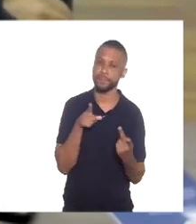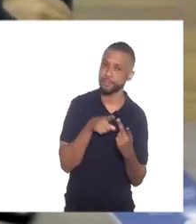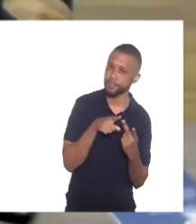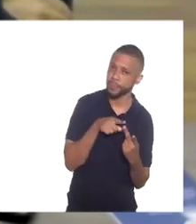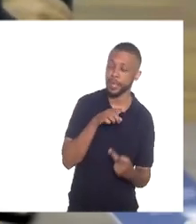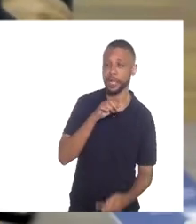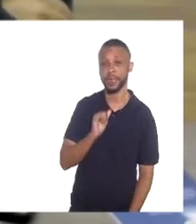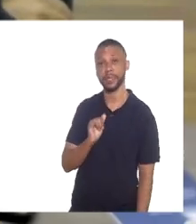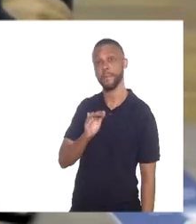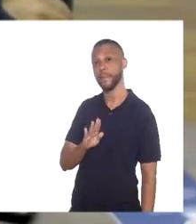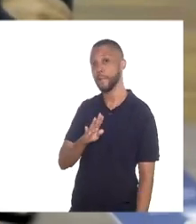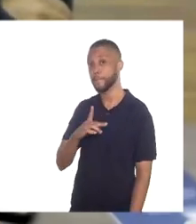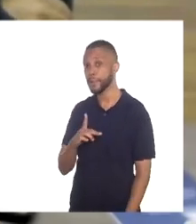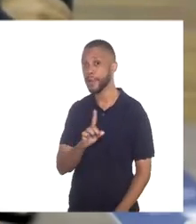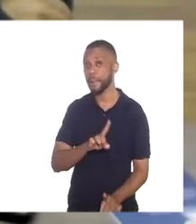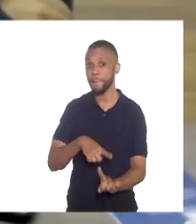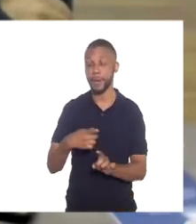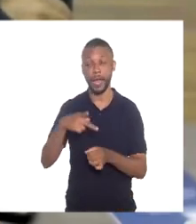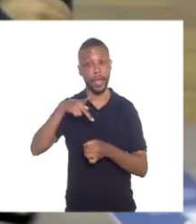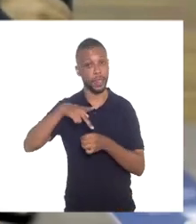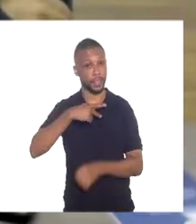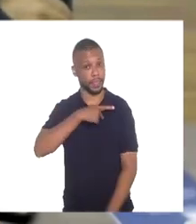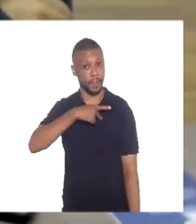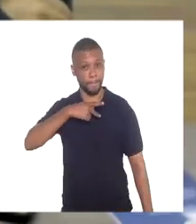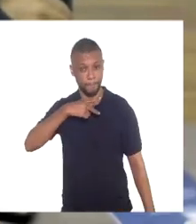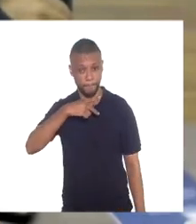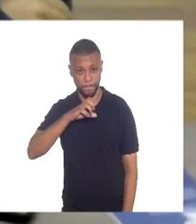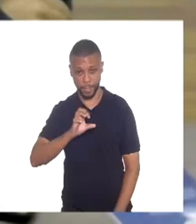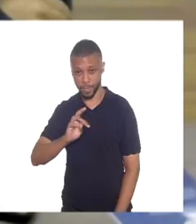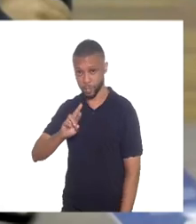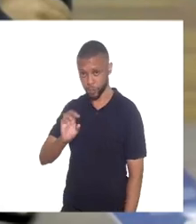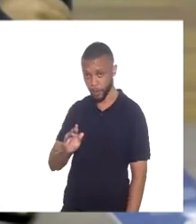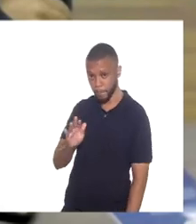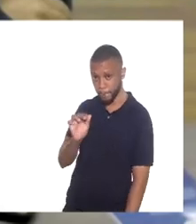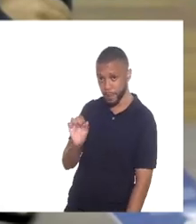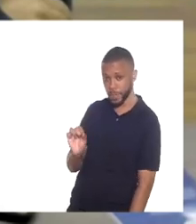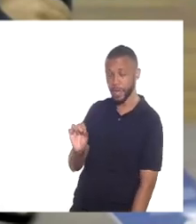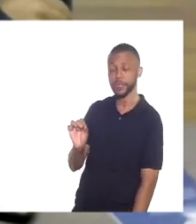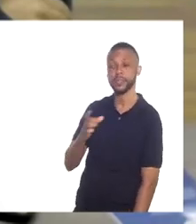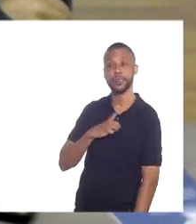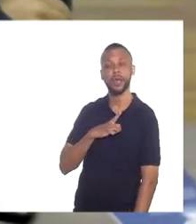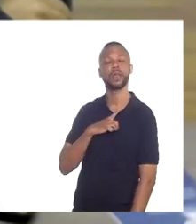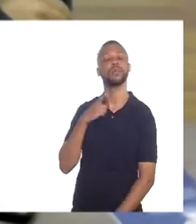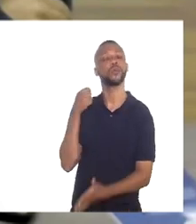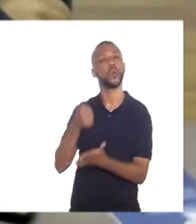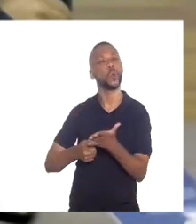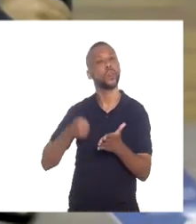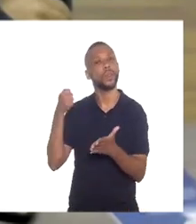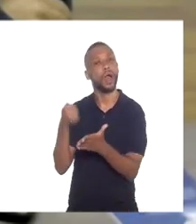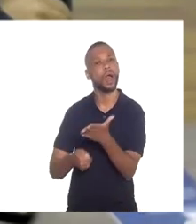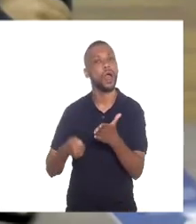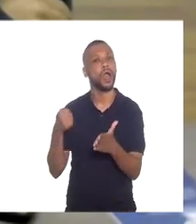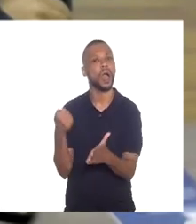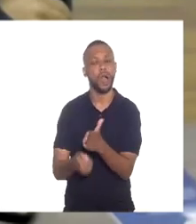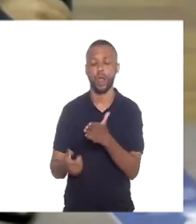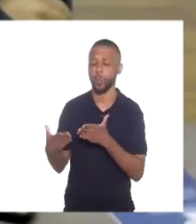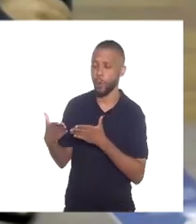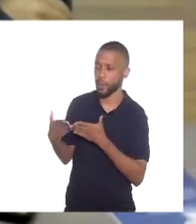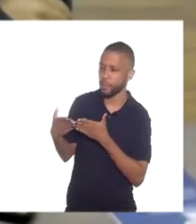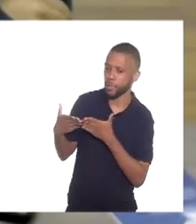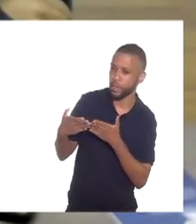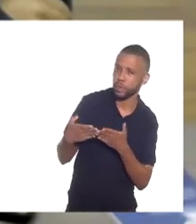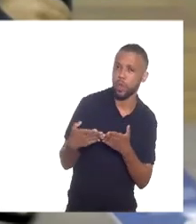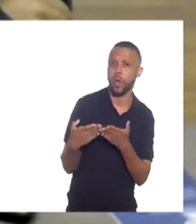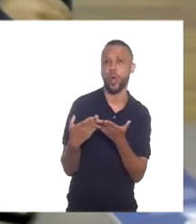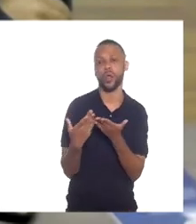próprio BP e a Petrobras, para a gente possa lutar para essas embarcações, esses barcos, essas sondas,